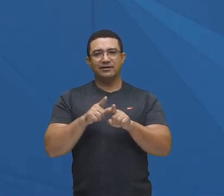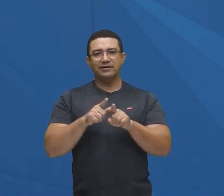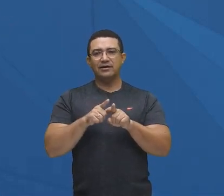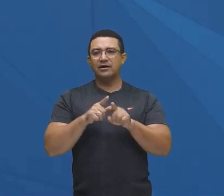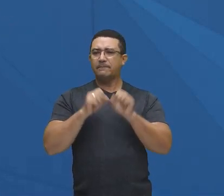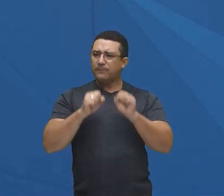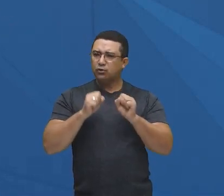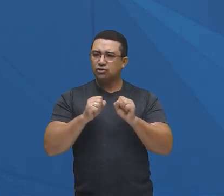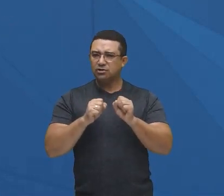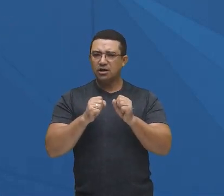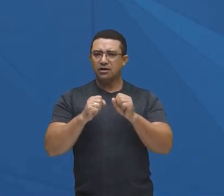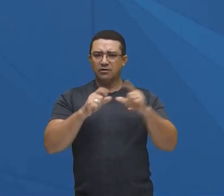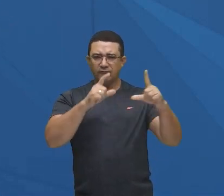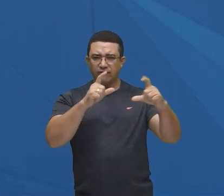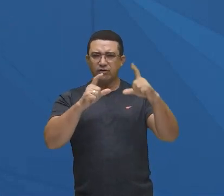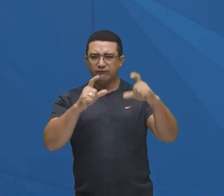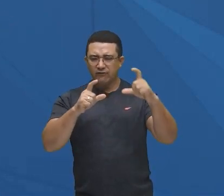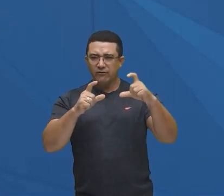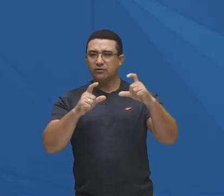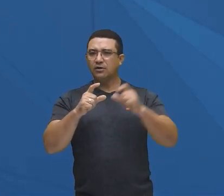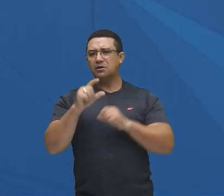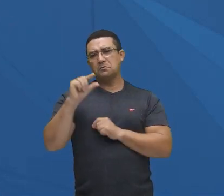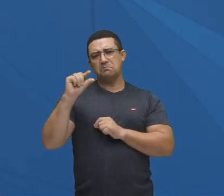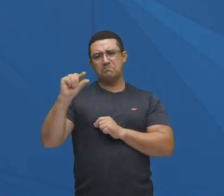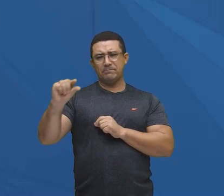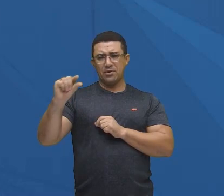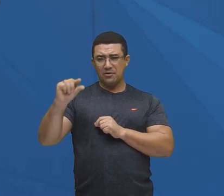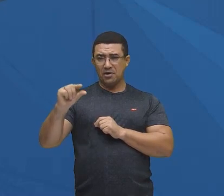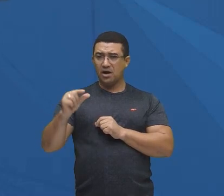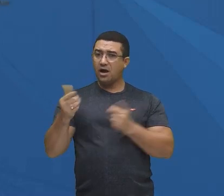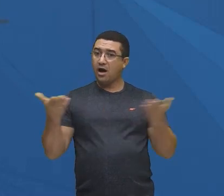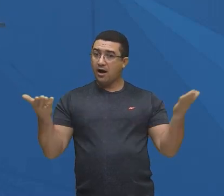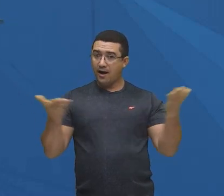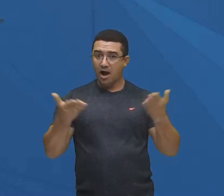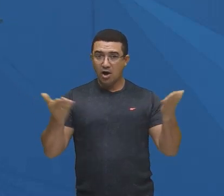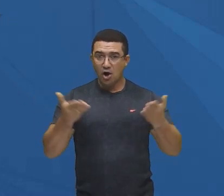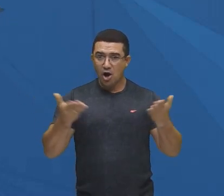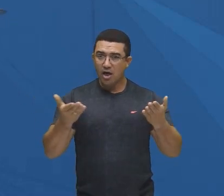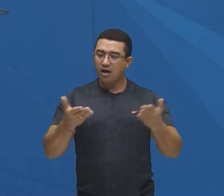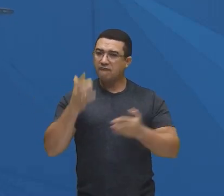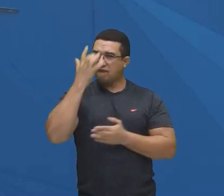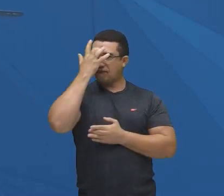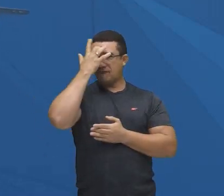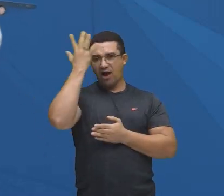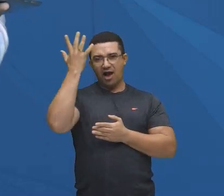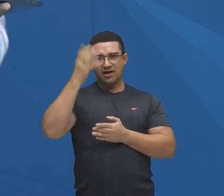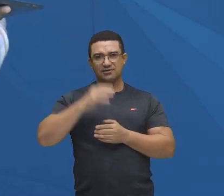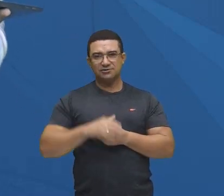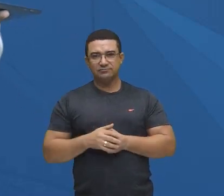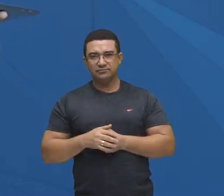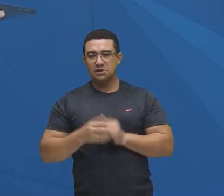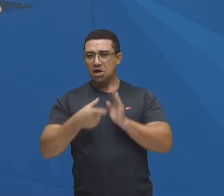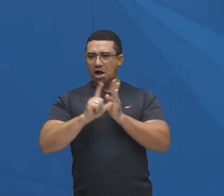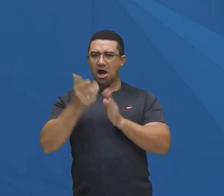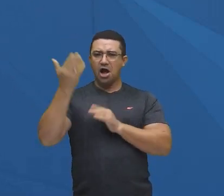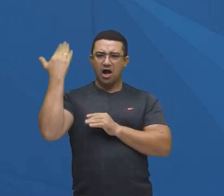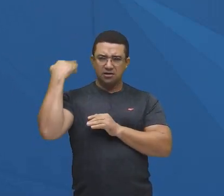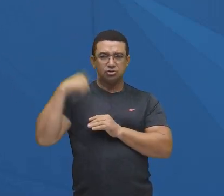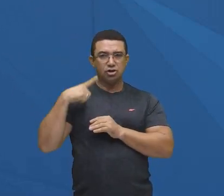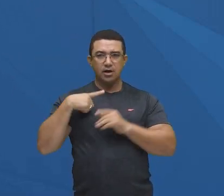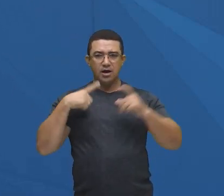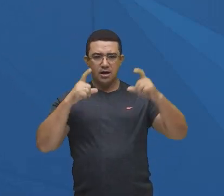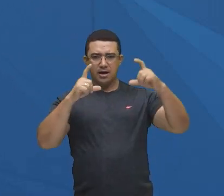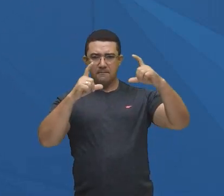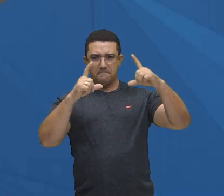caso do mundo digital, a gente ganha outras facilidades, como, por exemplo, o envio. Imagina que antigamente você tinha uma máquina, tirava